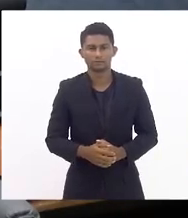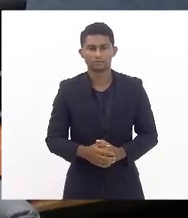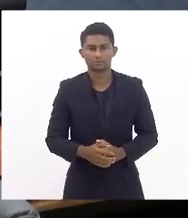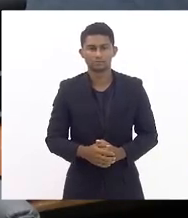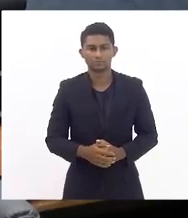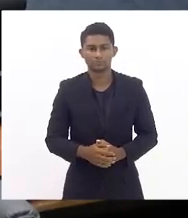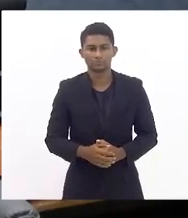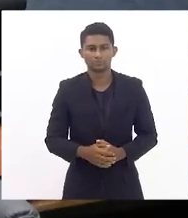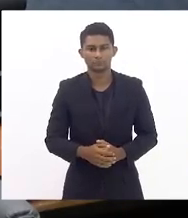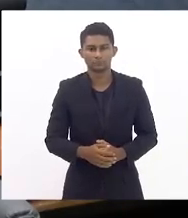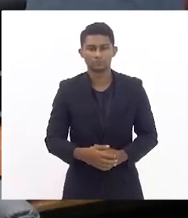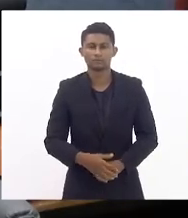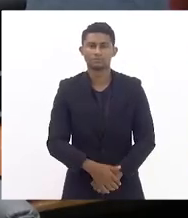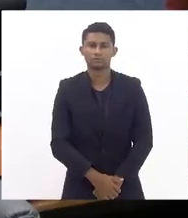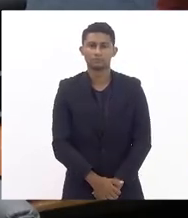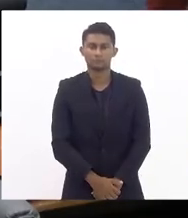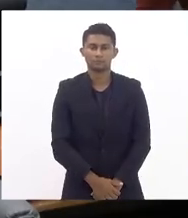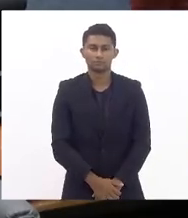Calma, mano. Calma.